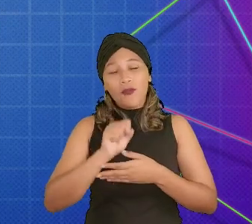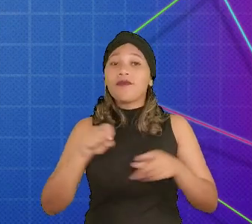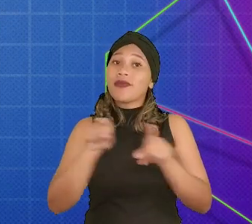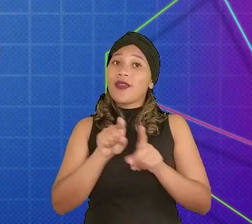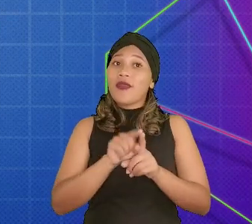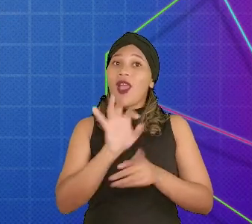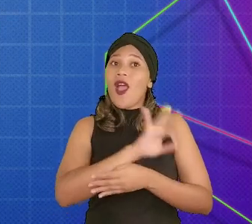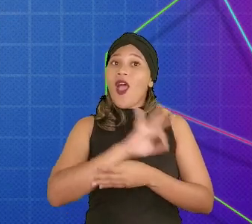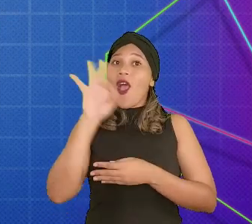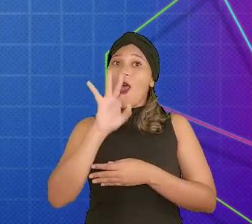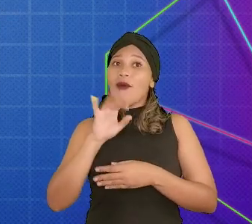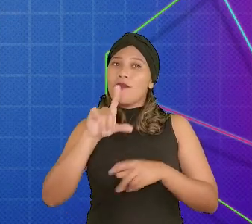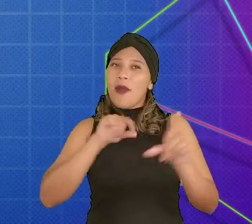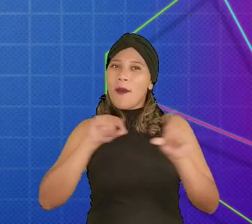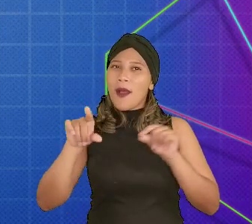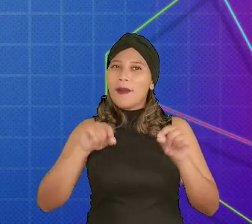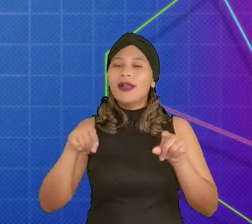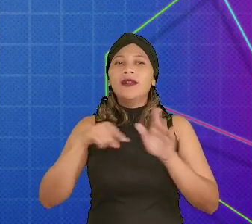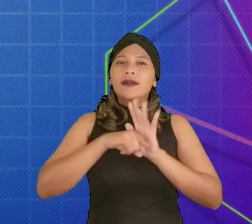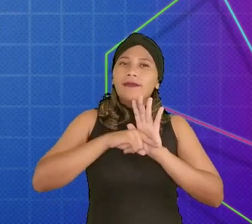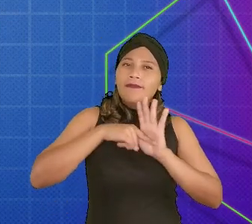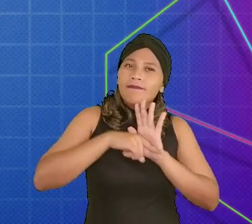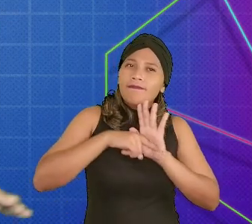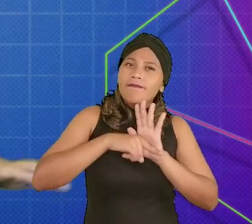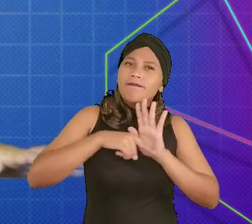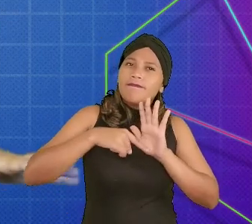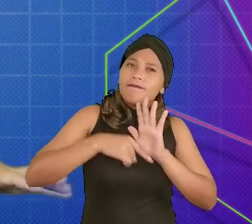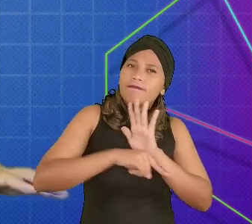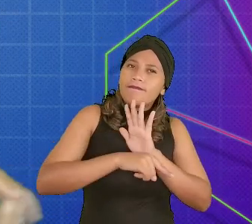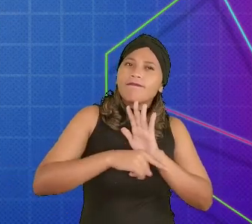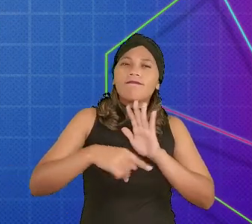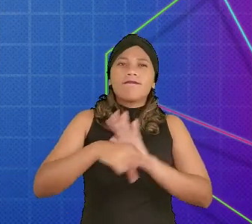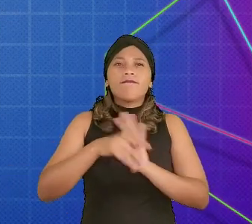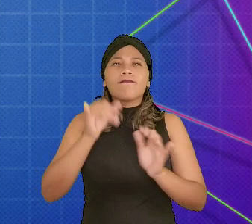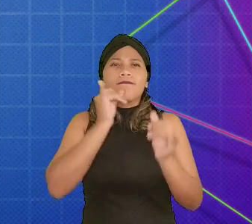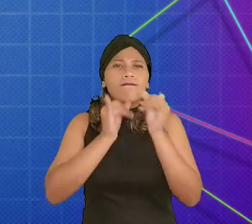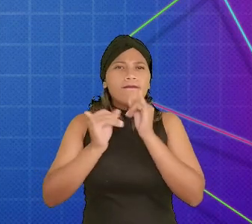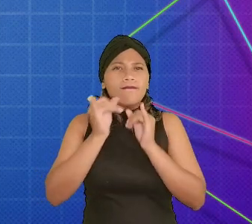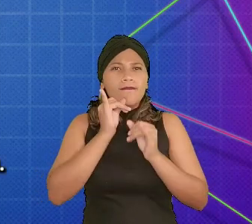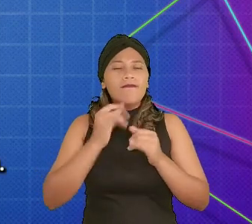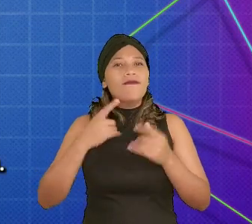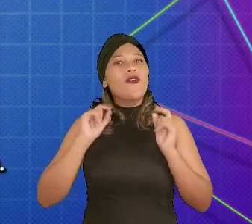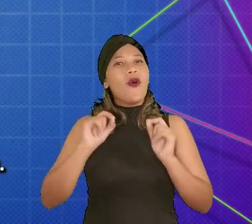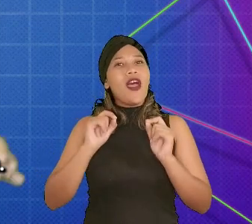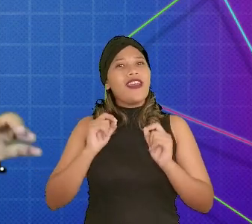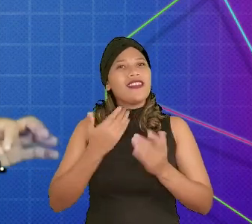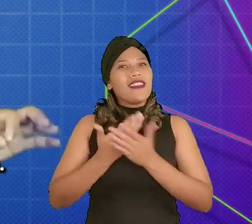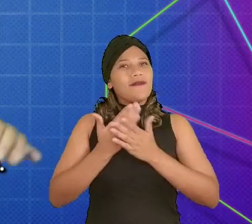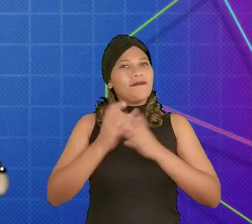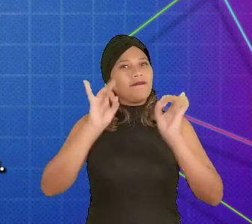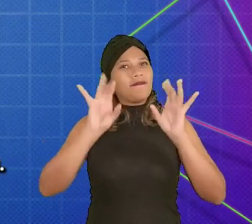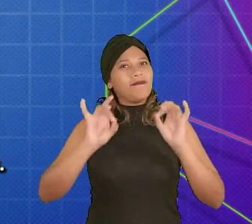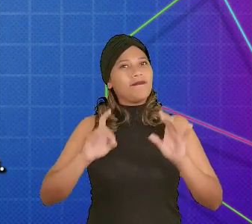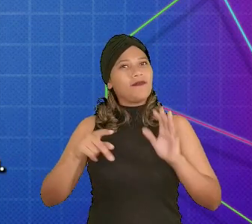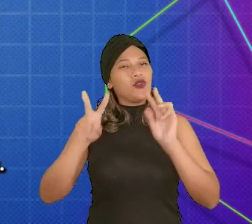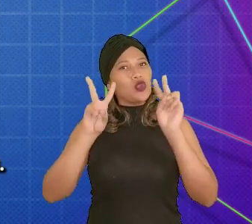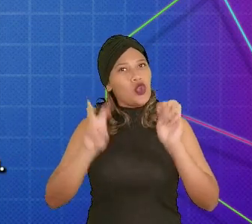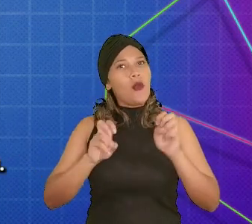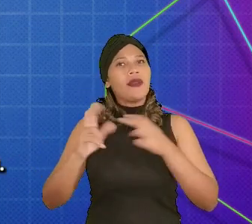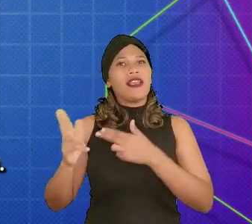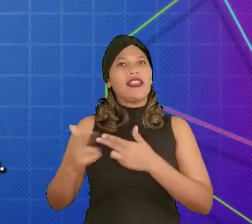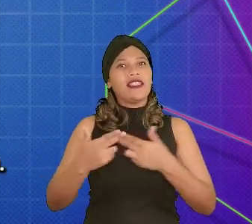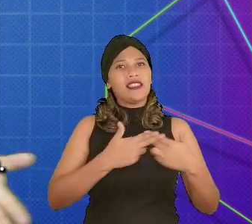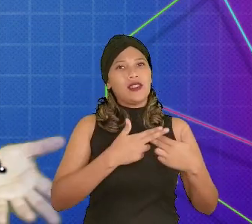Além dessas belas opções, iremos nos aprofundar bem mais nesses exemplos e em outros no nosso Masterclass sobre edição de